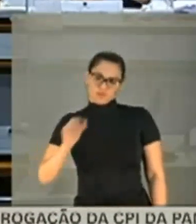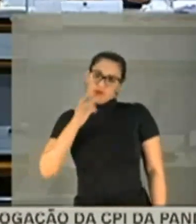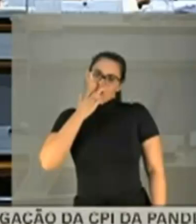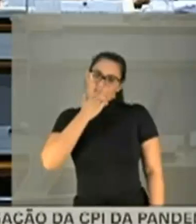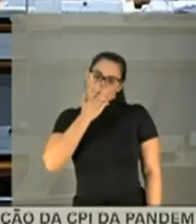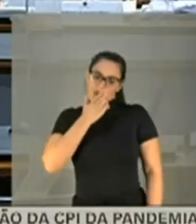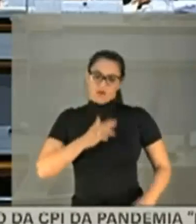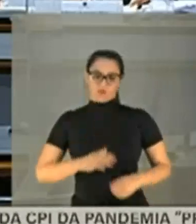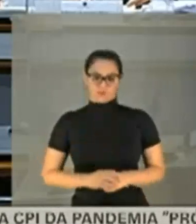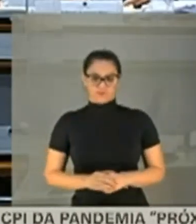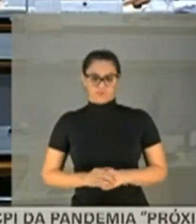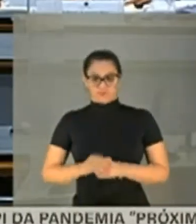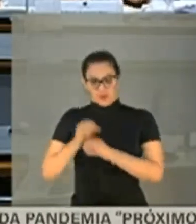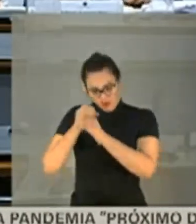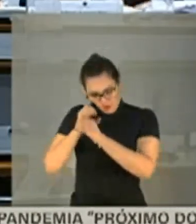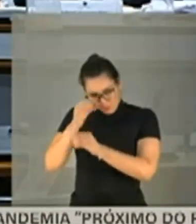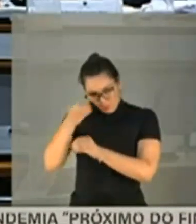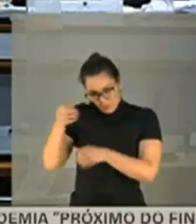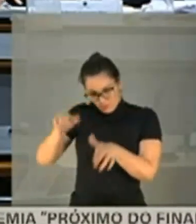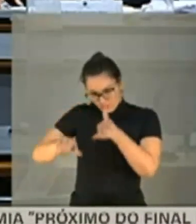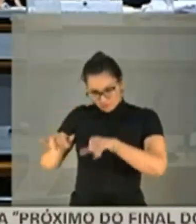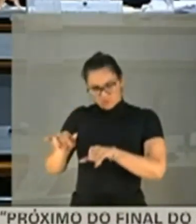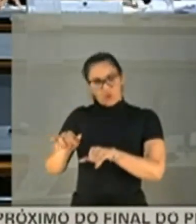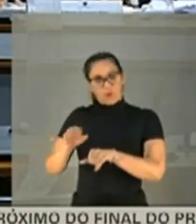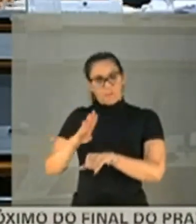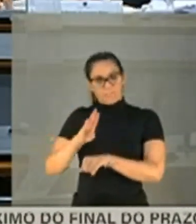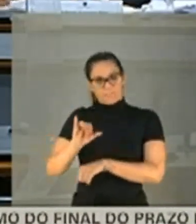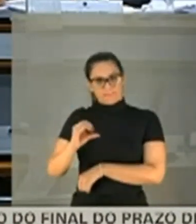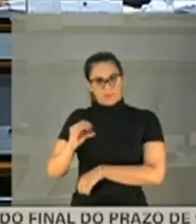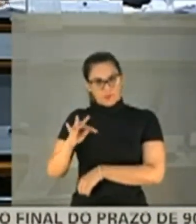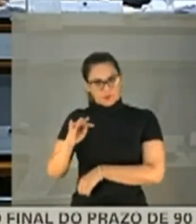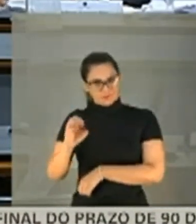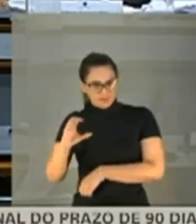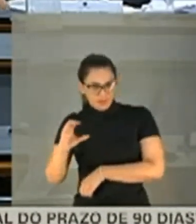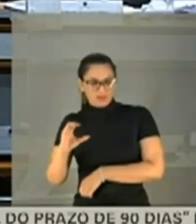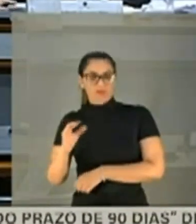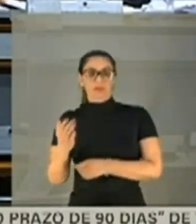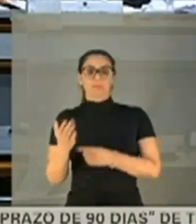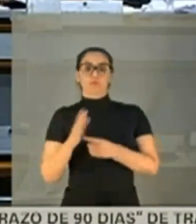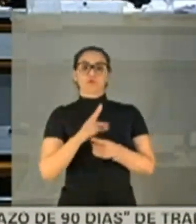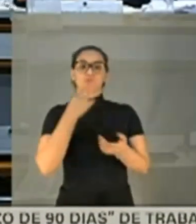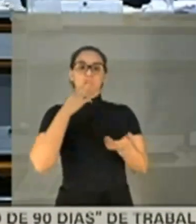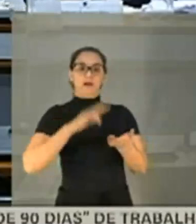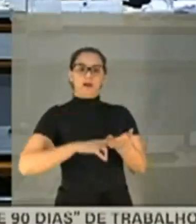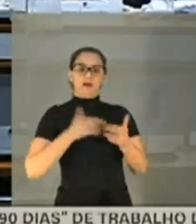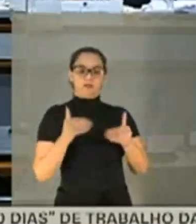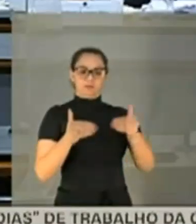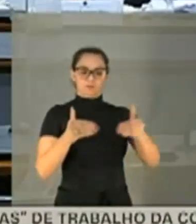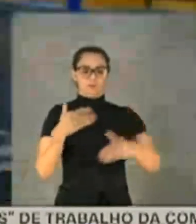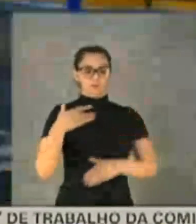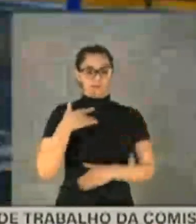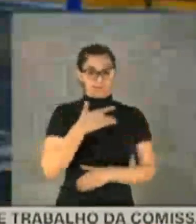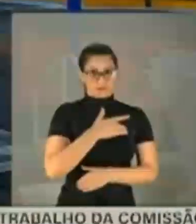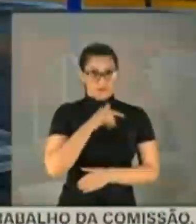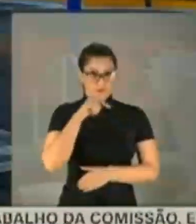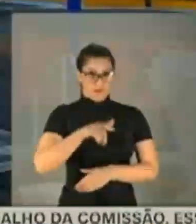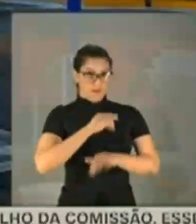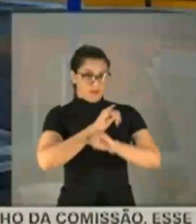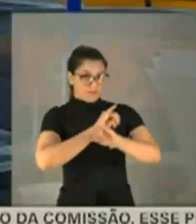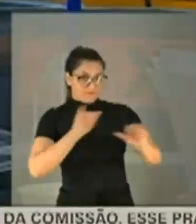O laboratório Barac Biotech apresentou uma carta de declaração ao Ministério da Saúde, onde